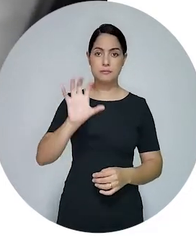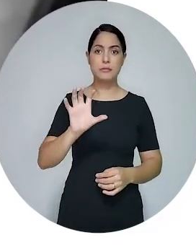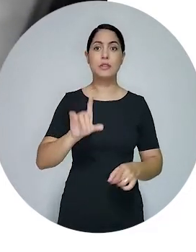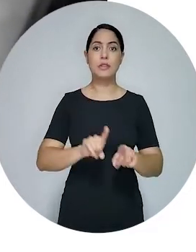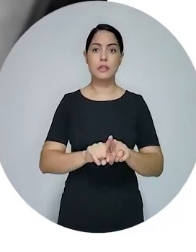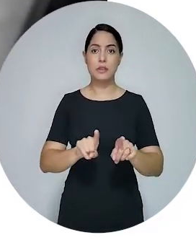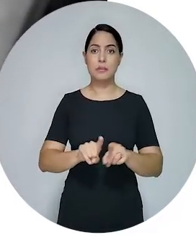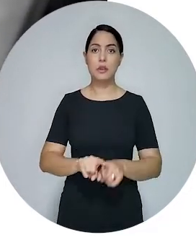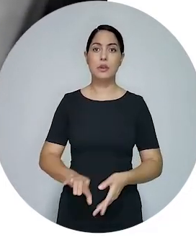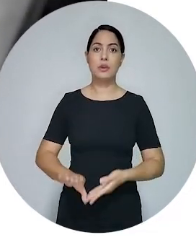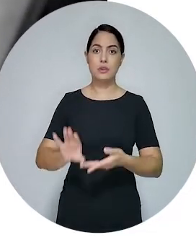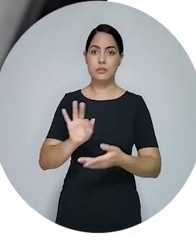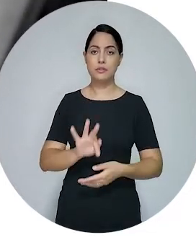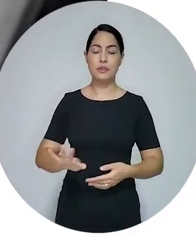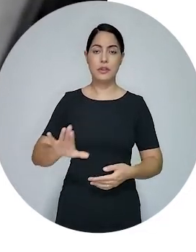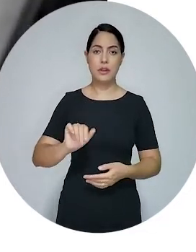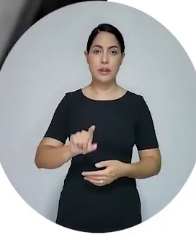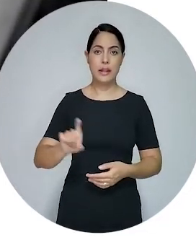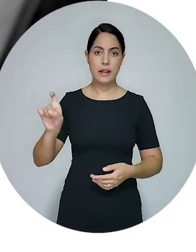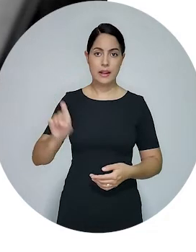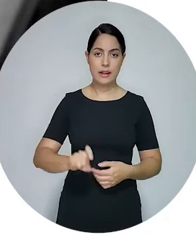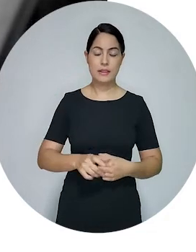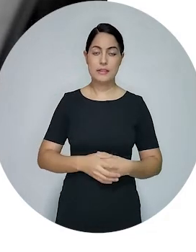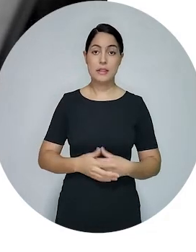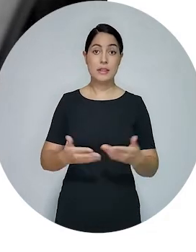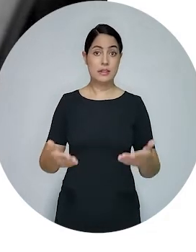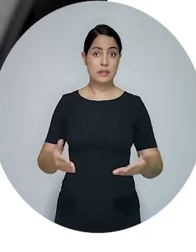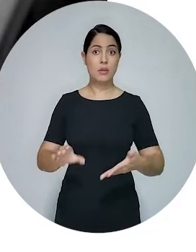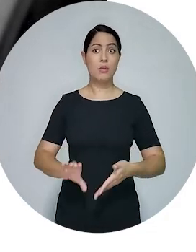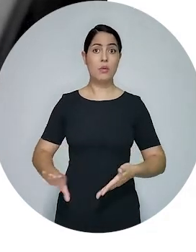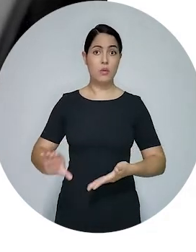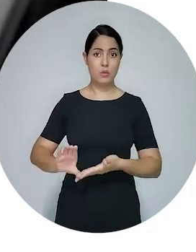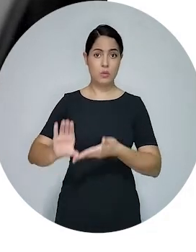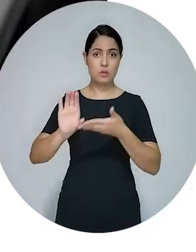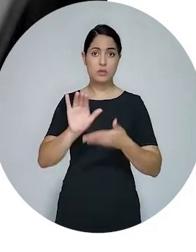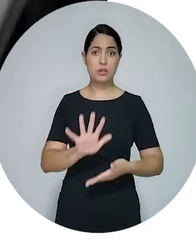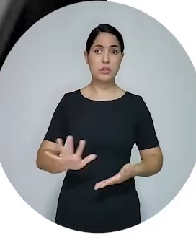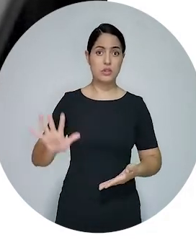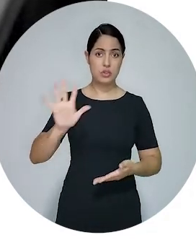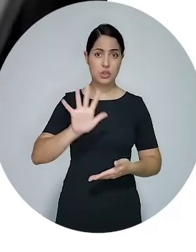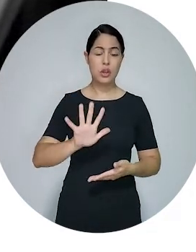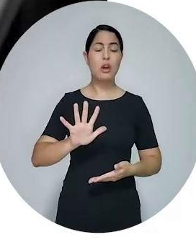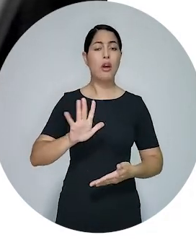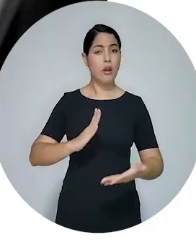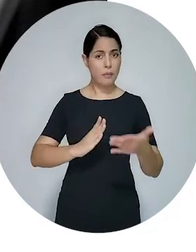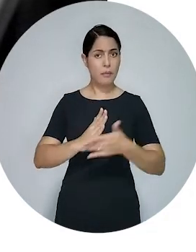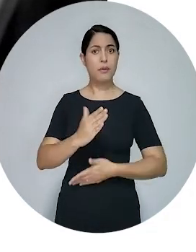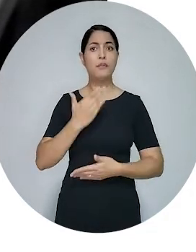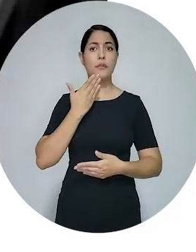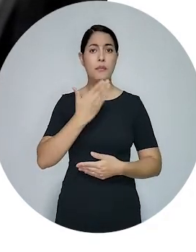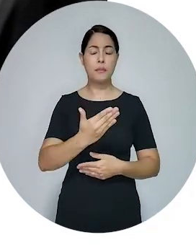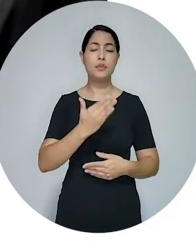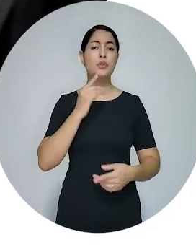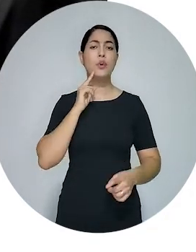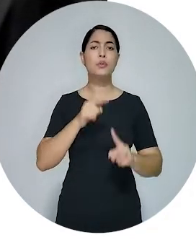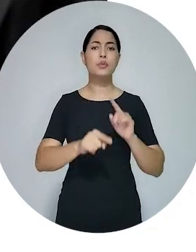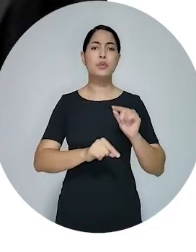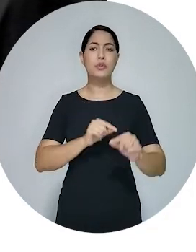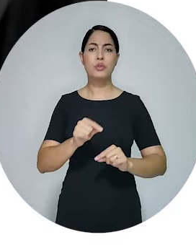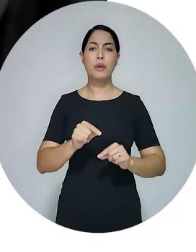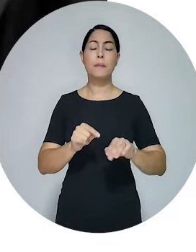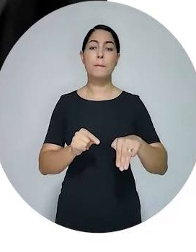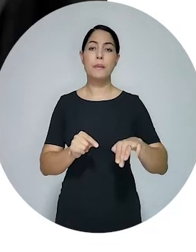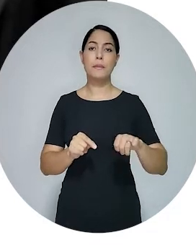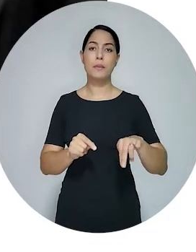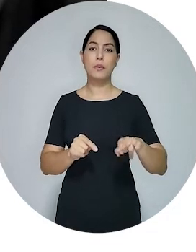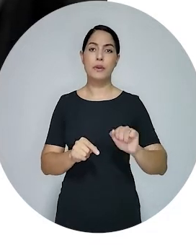e pelo conselheiro federal por Rondônia, Alex Sarquis. O Conselho Pleno, instância máxima do sistema OAB, aprovou a